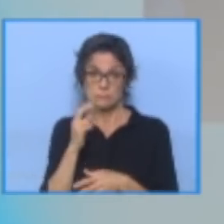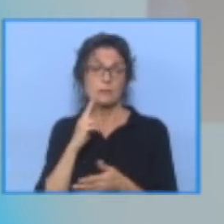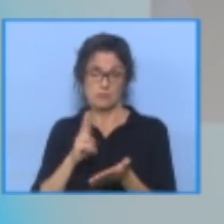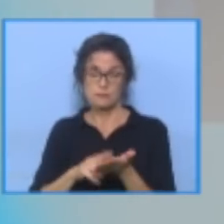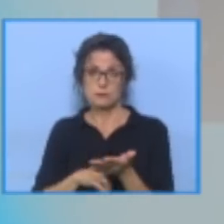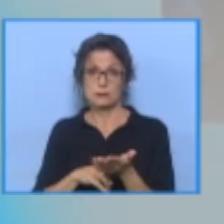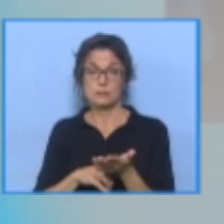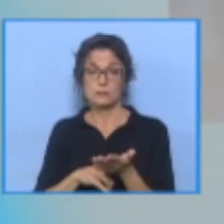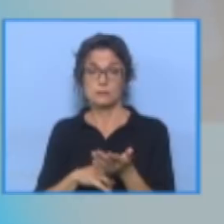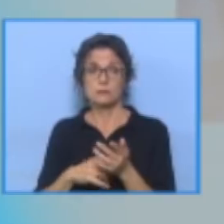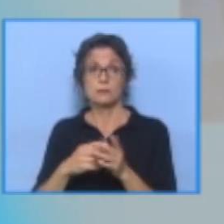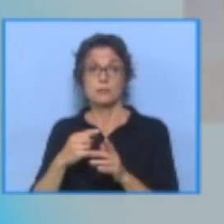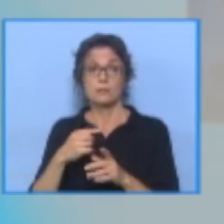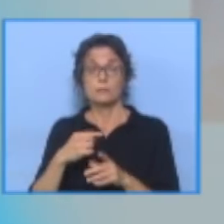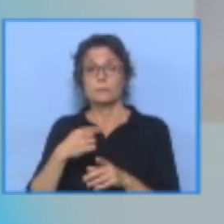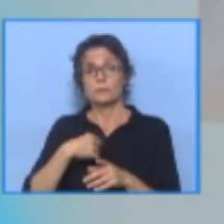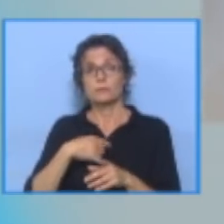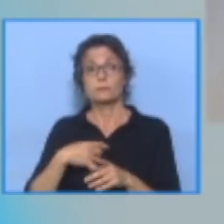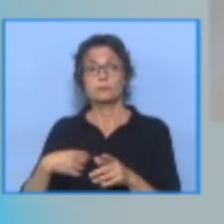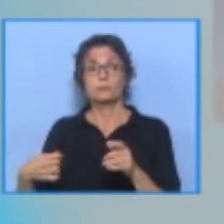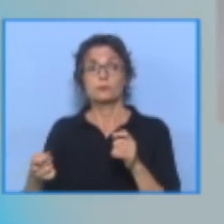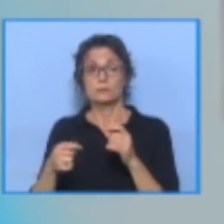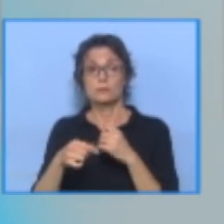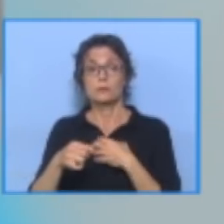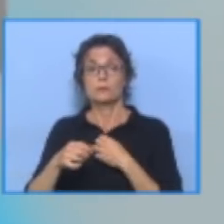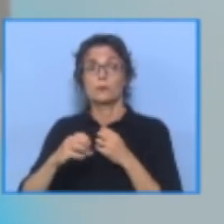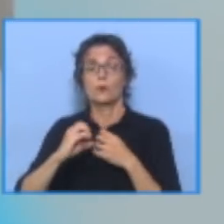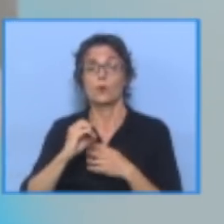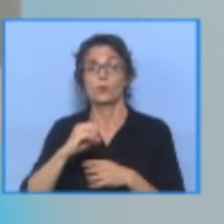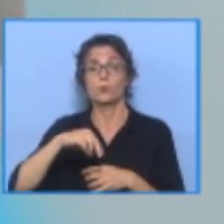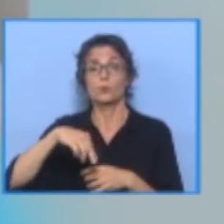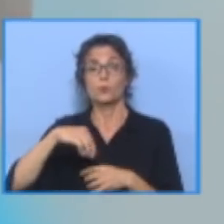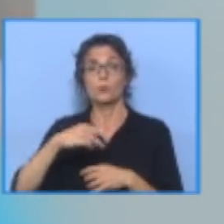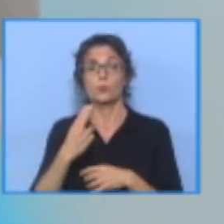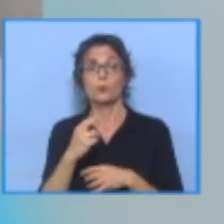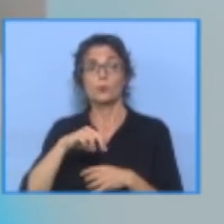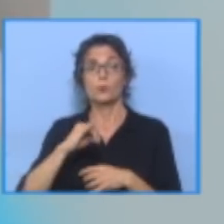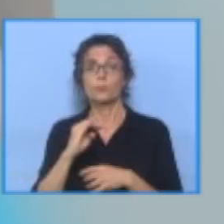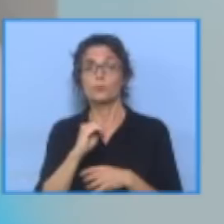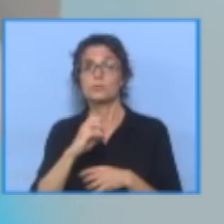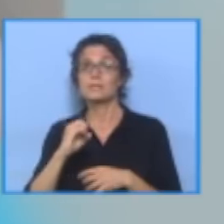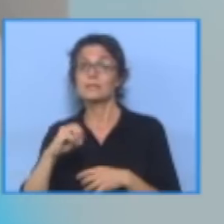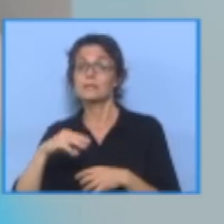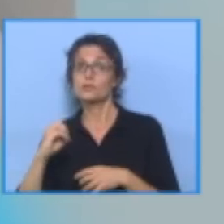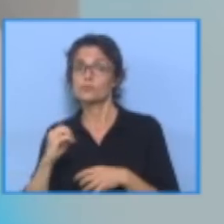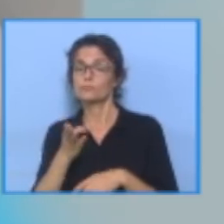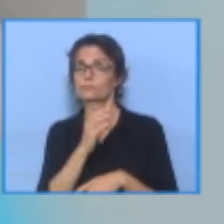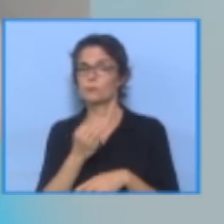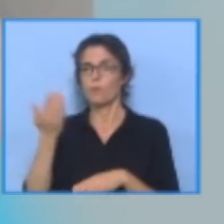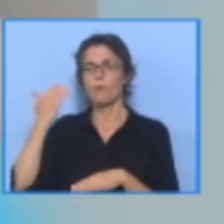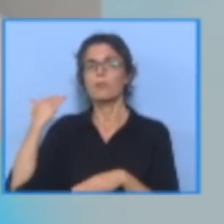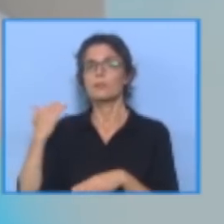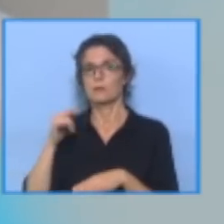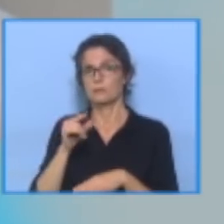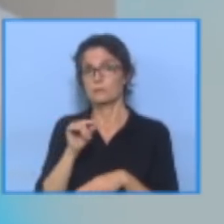durante o comunismo durante 18 anos, vir a trabalhar numa organização cuja missão